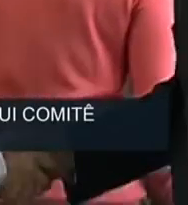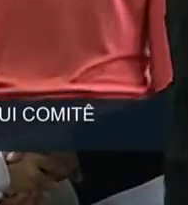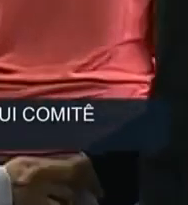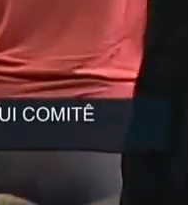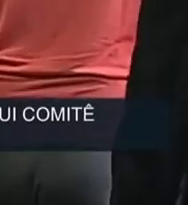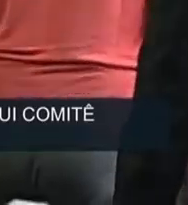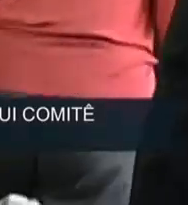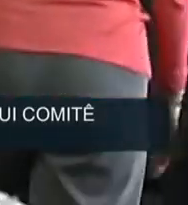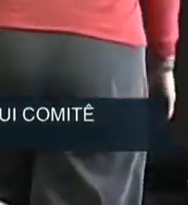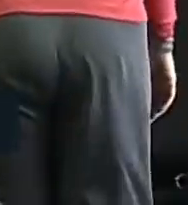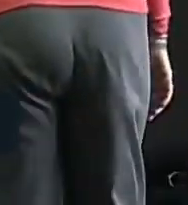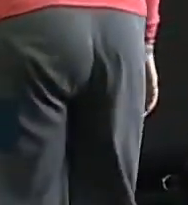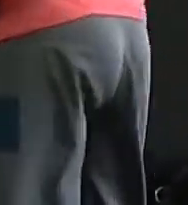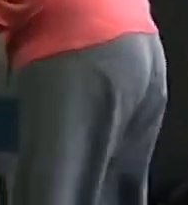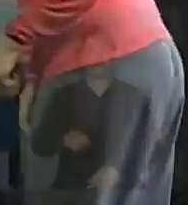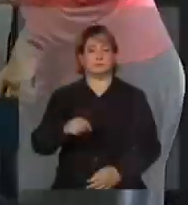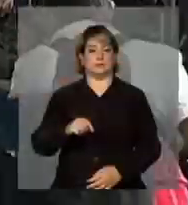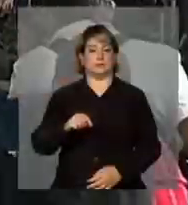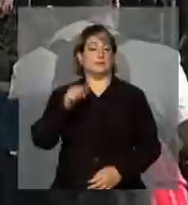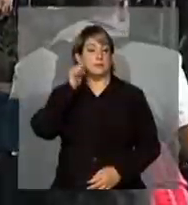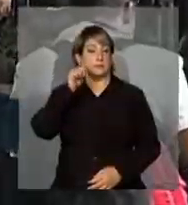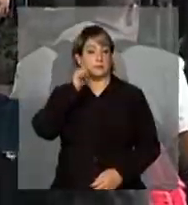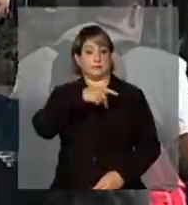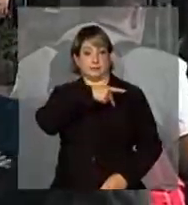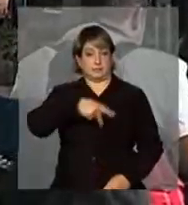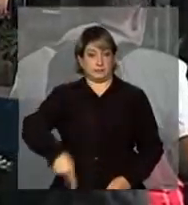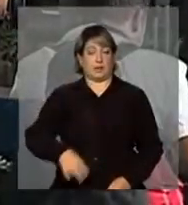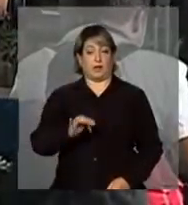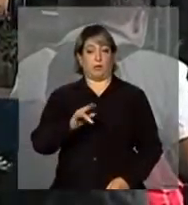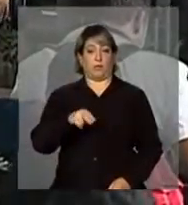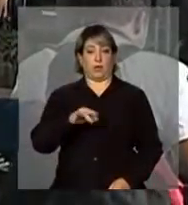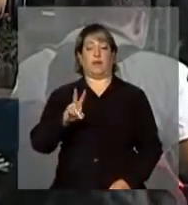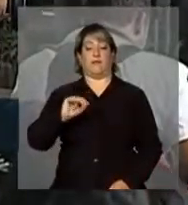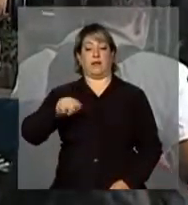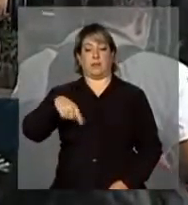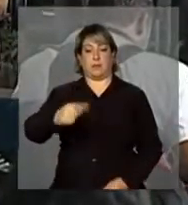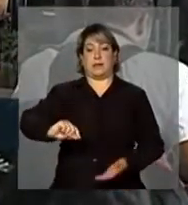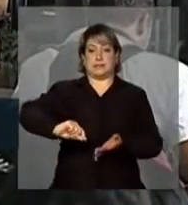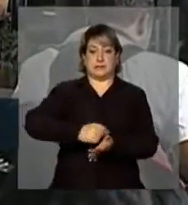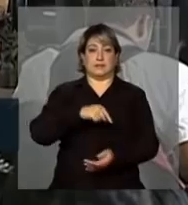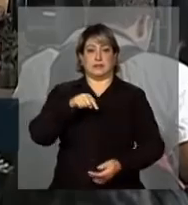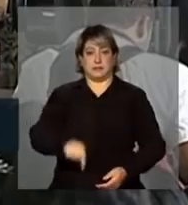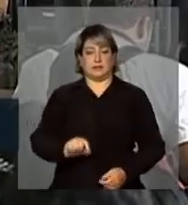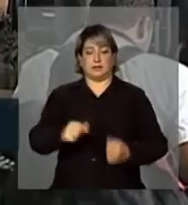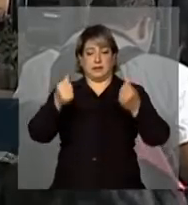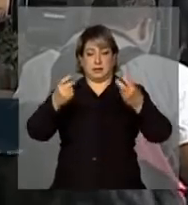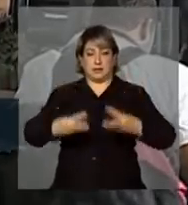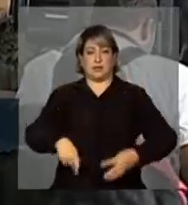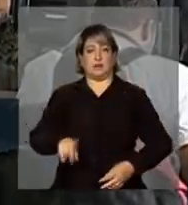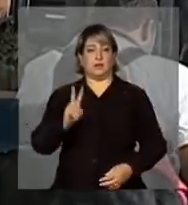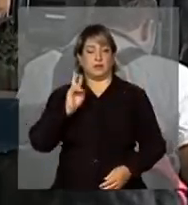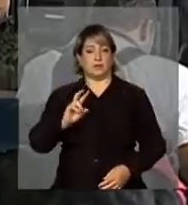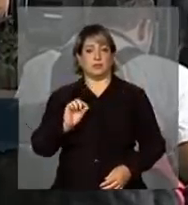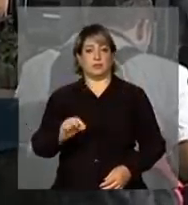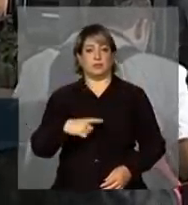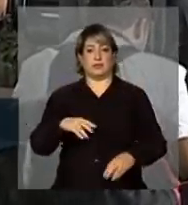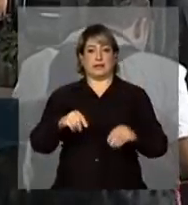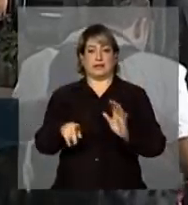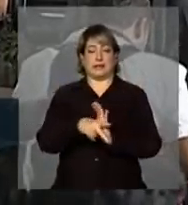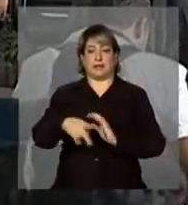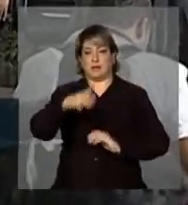A presidente da FUNAI vai posteriormente assinar a aprovação de relatórios circunstanciados de terras